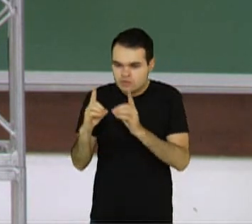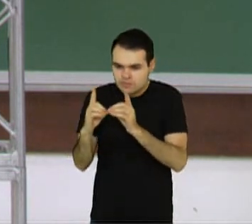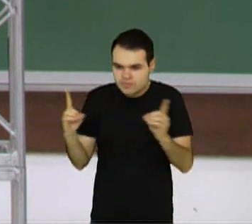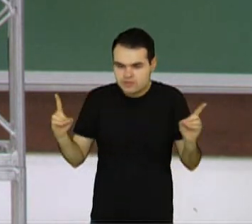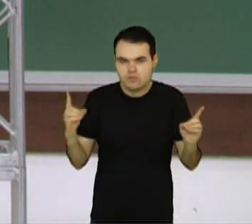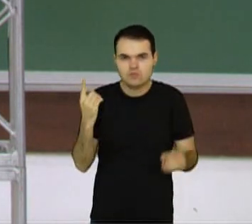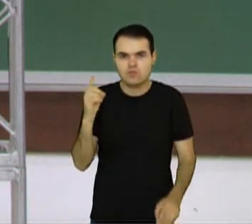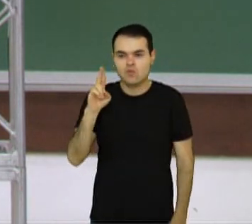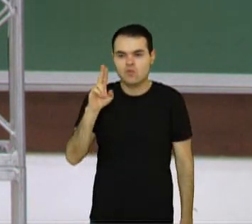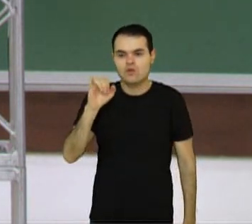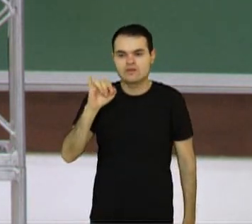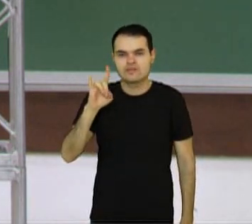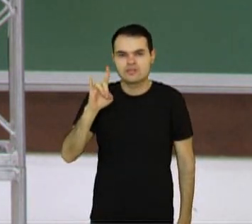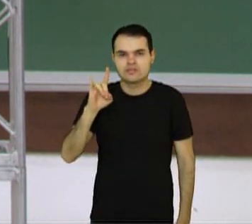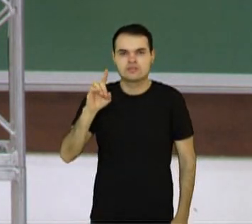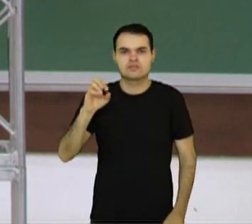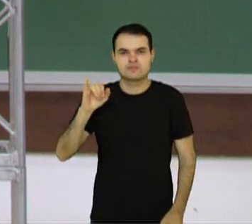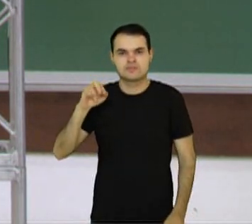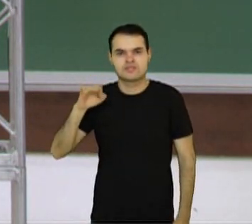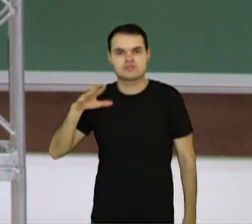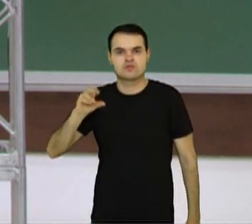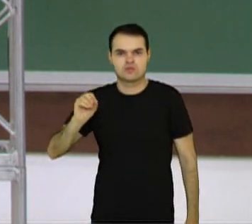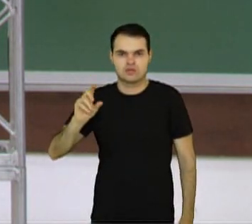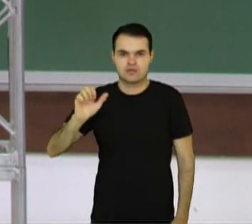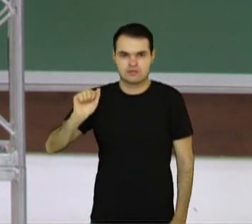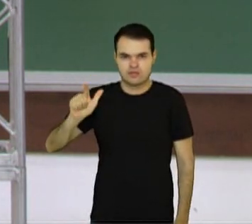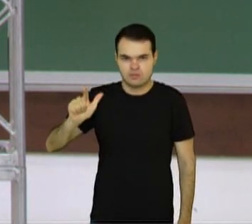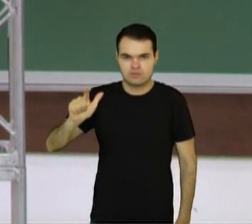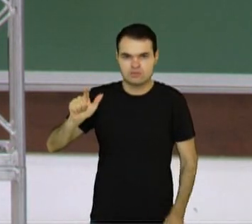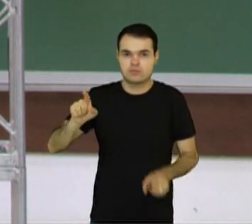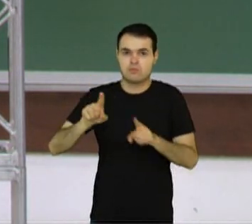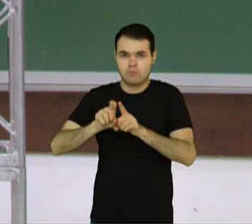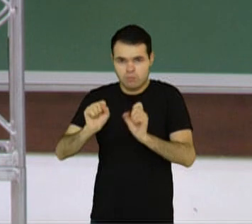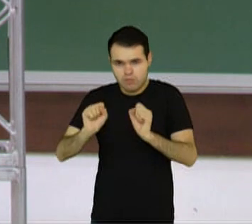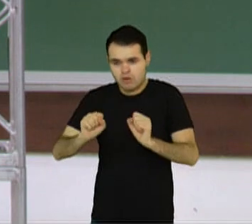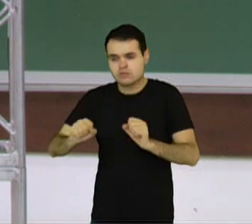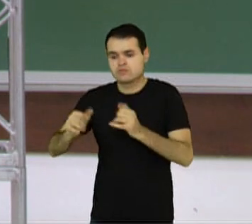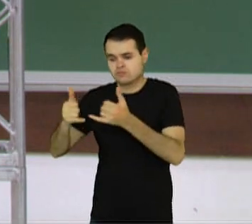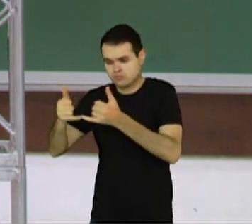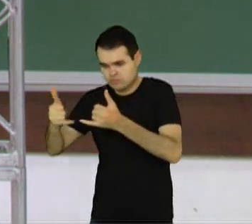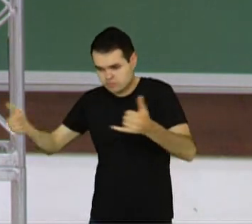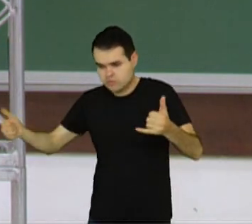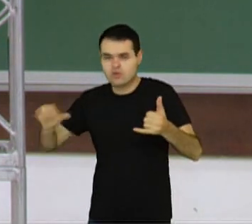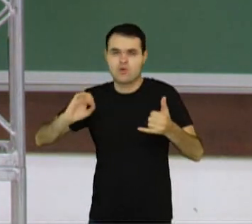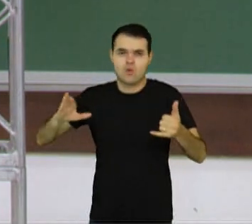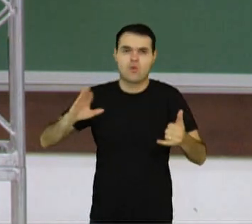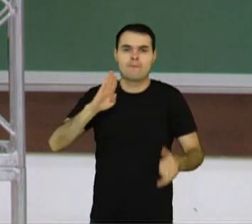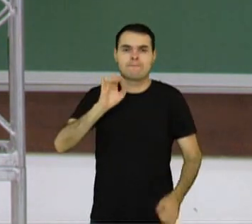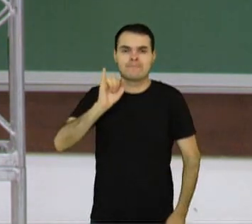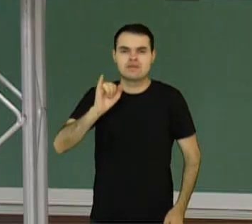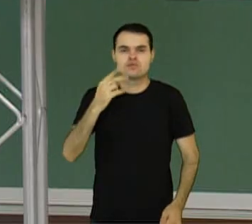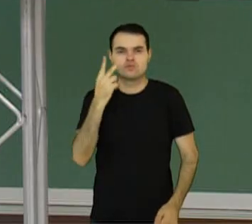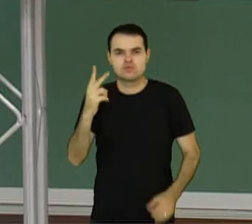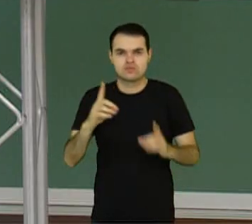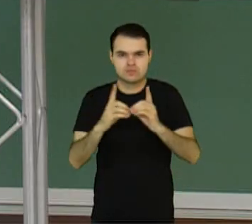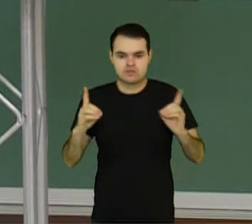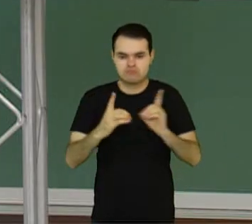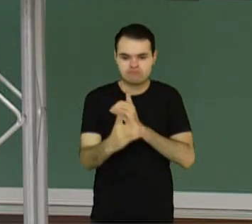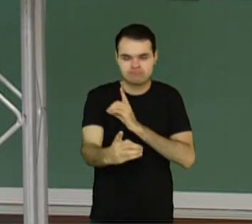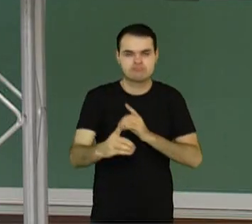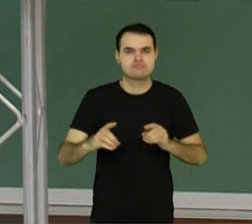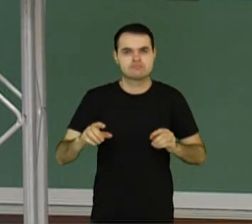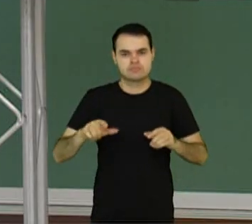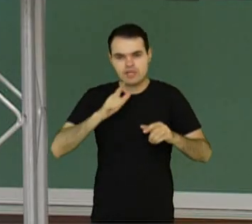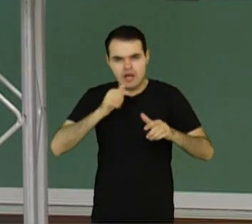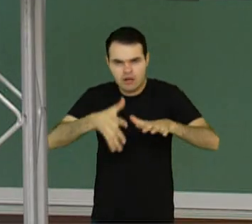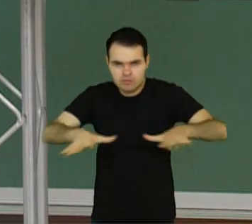de ver que isso ocorre em cordas e também em meios bidimensionais, como a superfície de um lago. Me acompanhe na tela novamente. Na